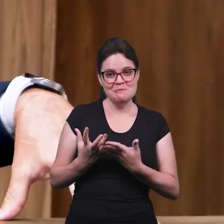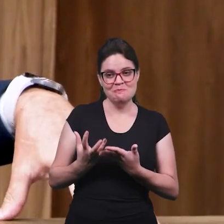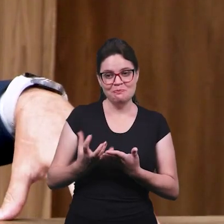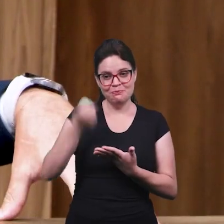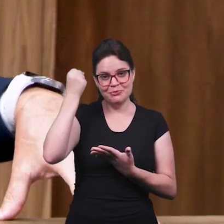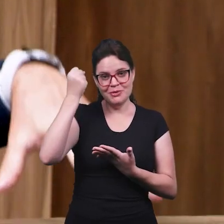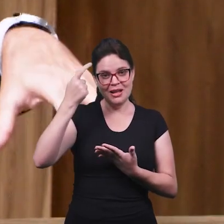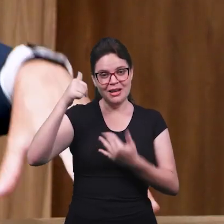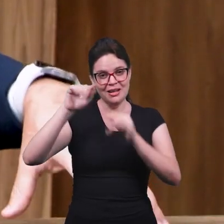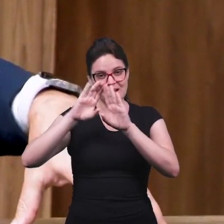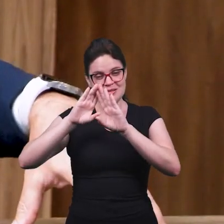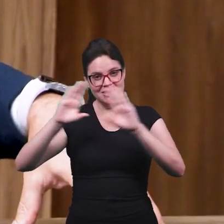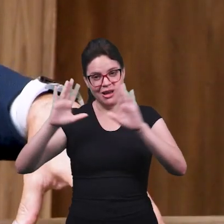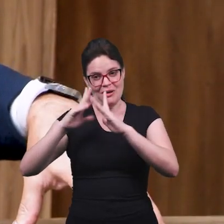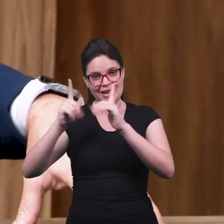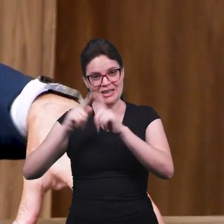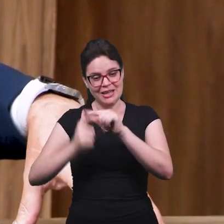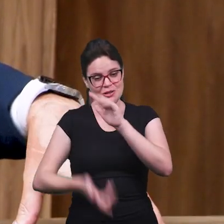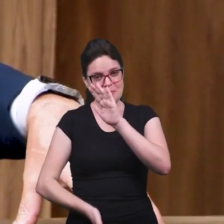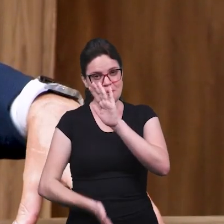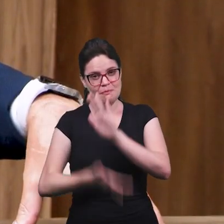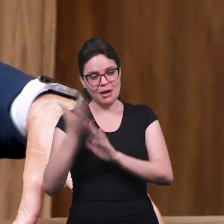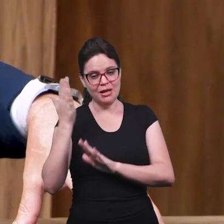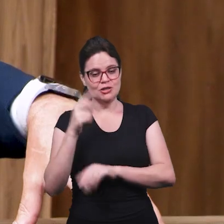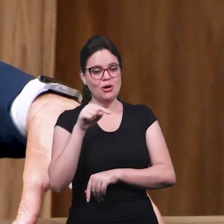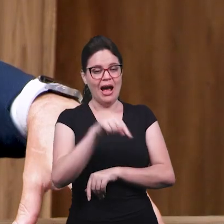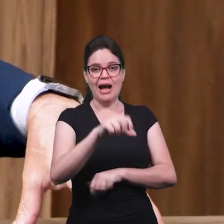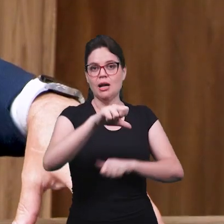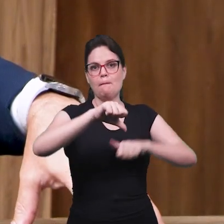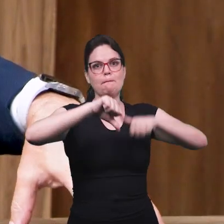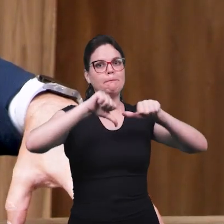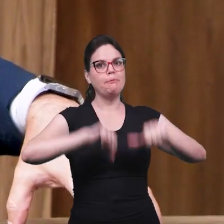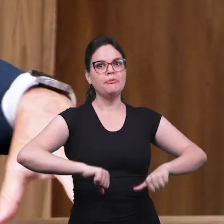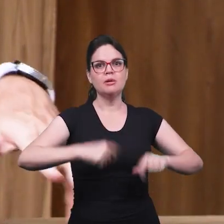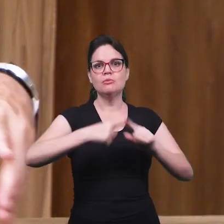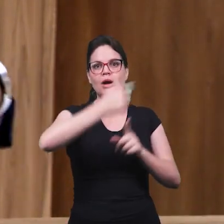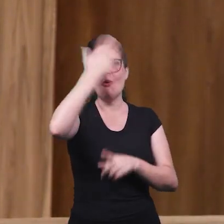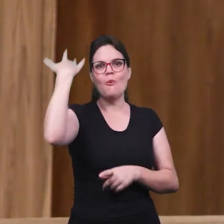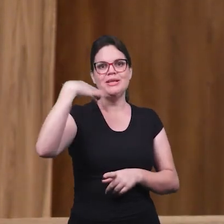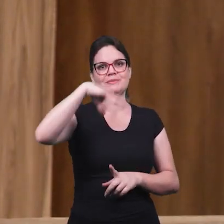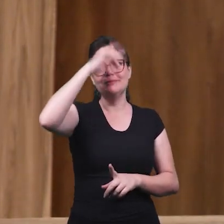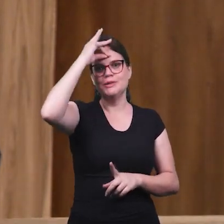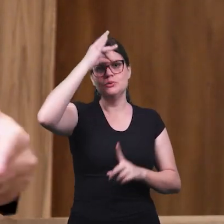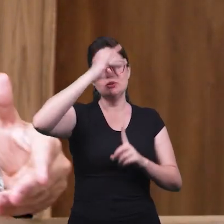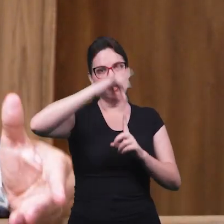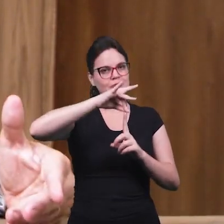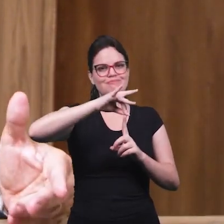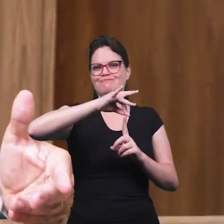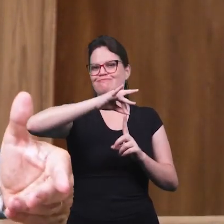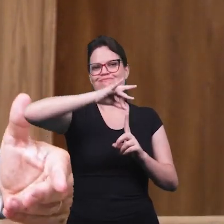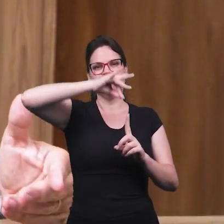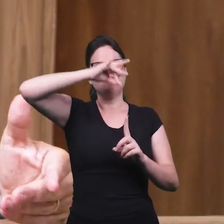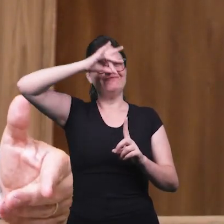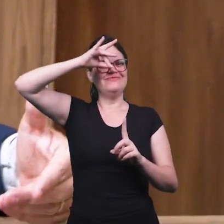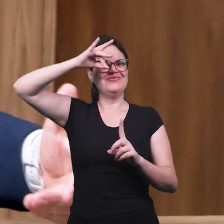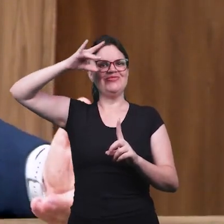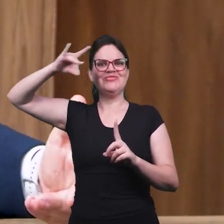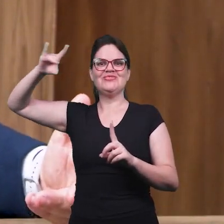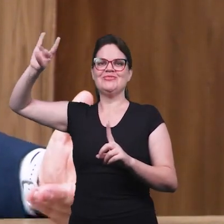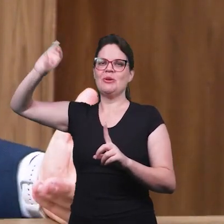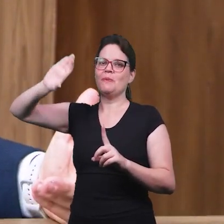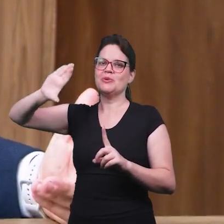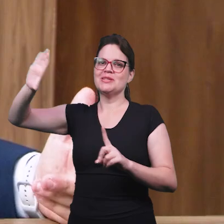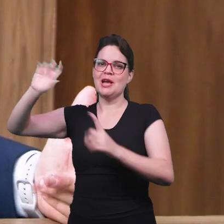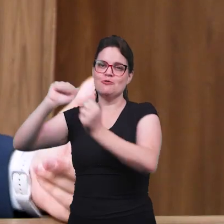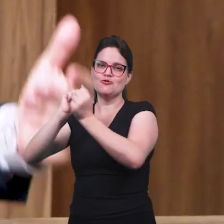Deus, ausência do Espírito Santo, né? E que diversos textos na palavra falam sobre essa grande